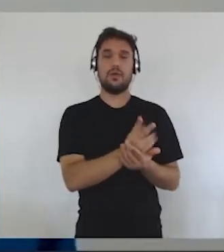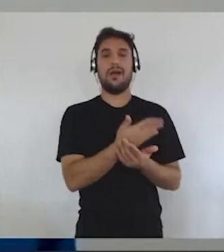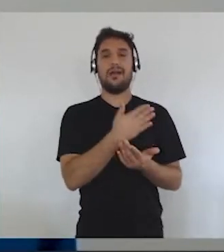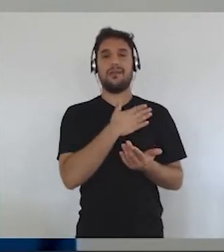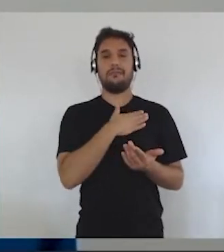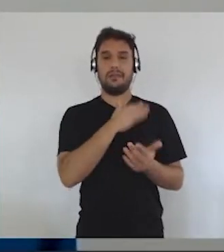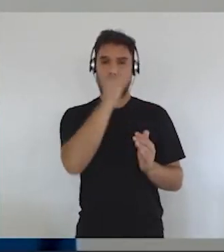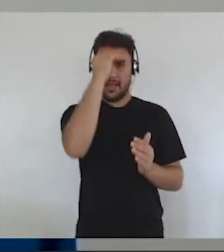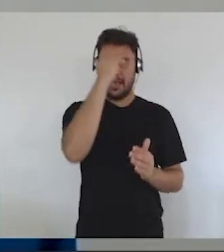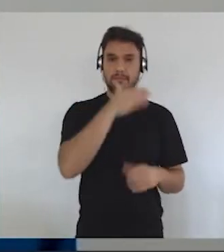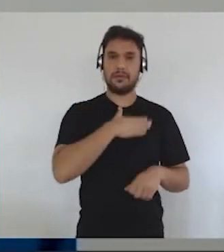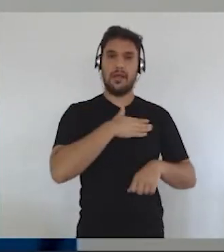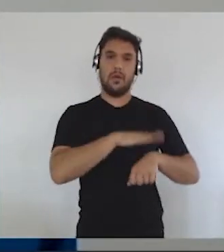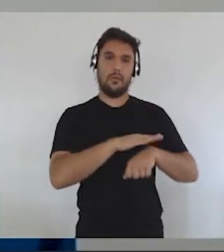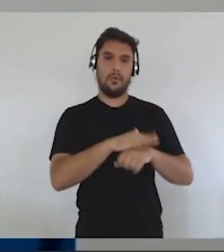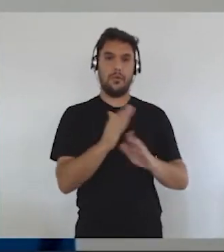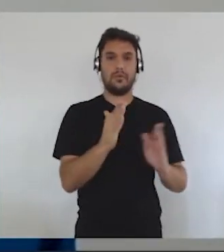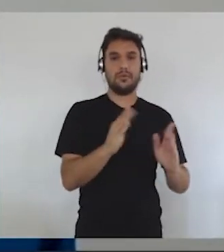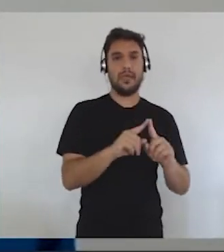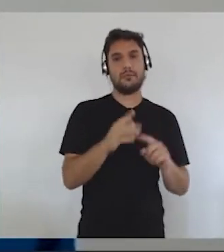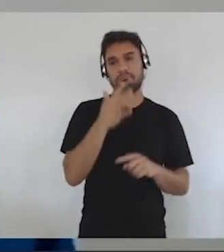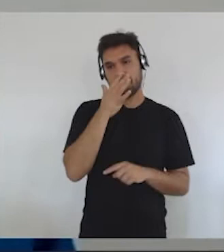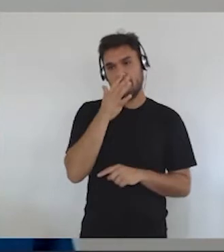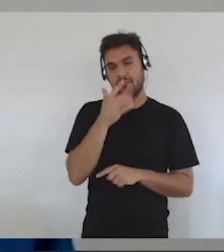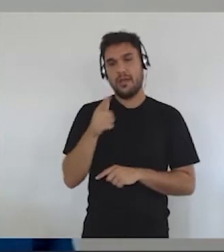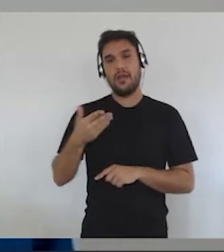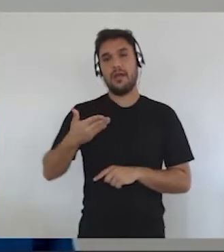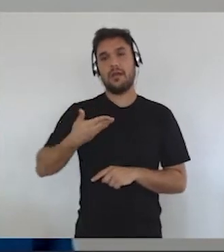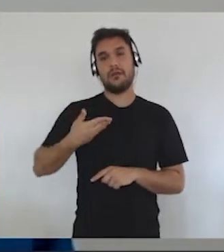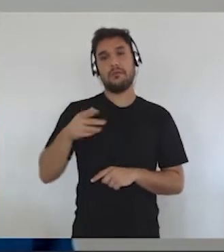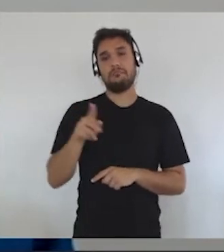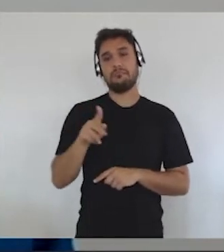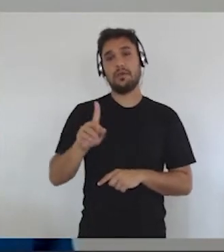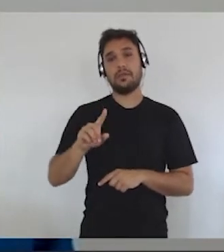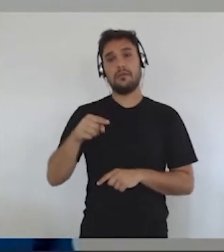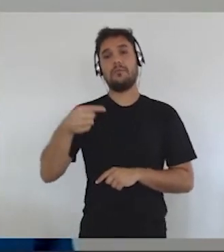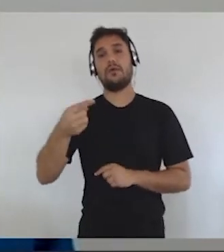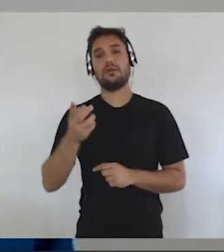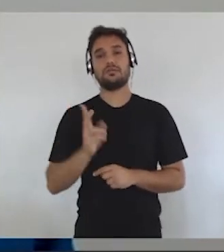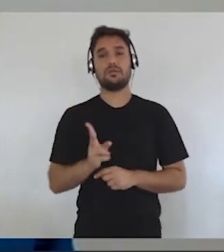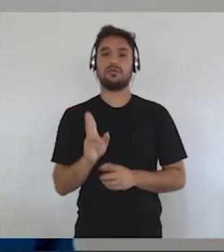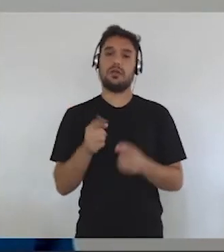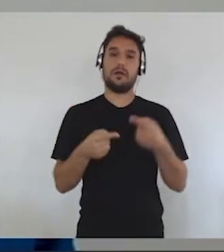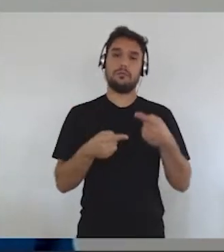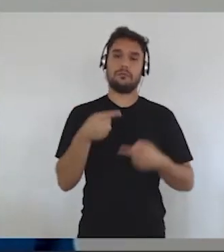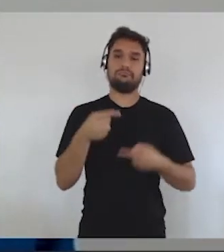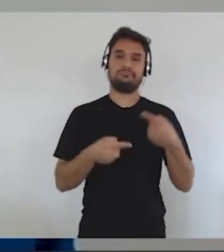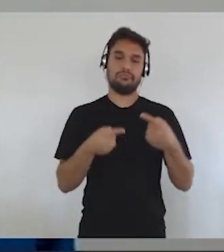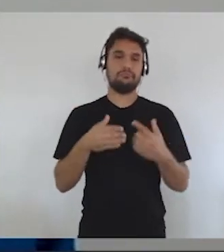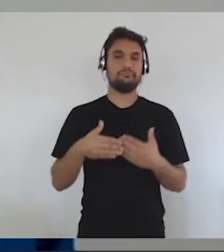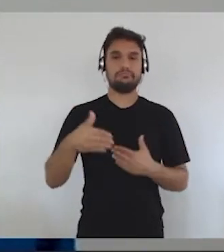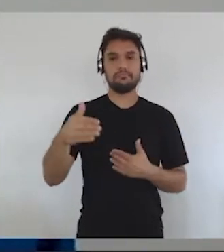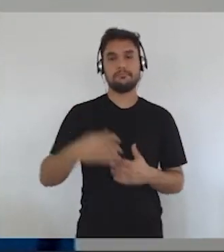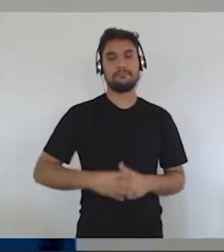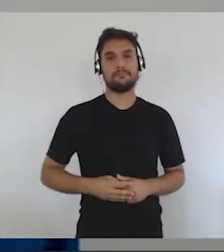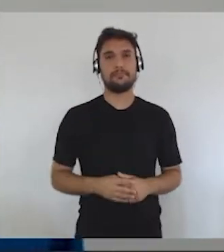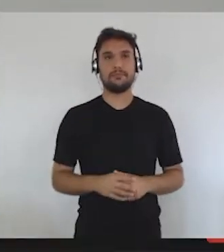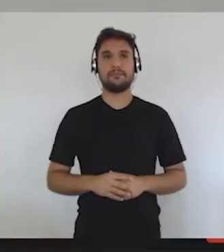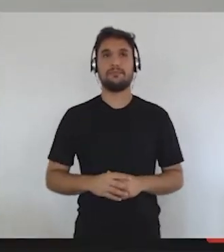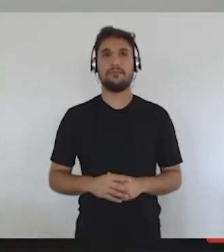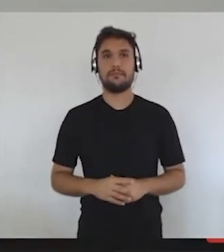tempo para ouvir os colegas e eventualmente procedermos a uma discussão mais adiante.